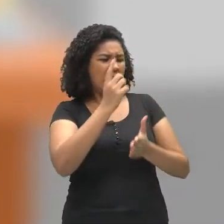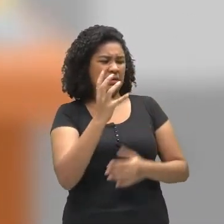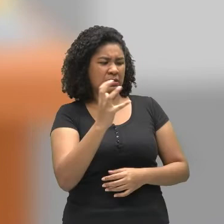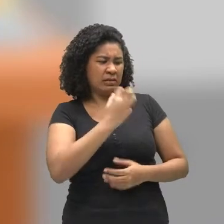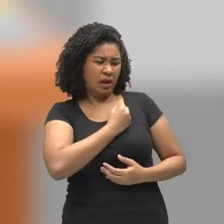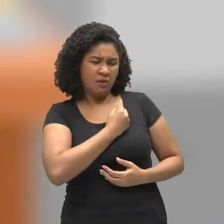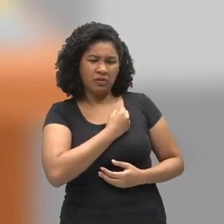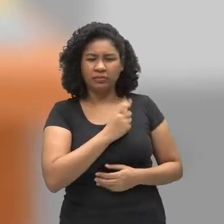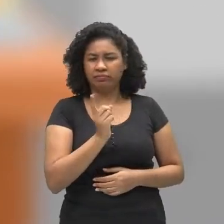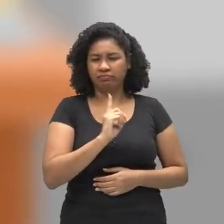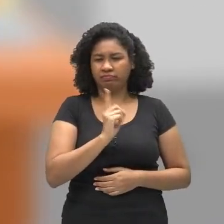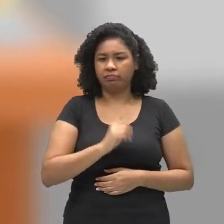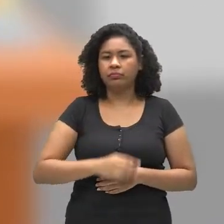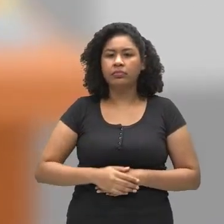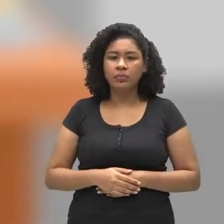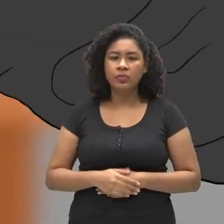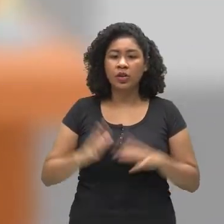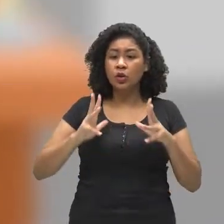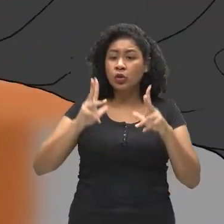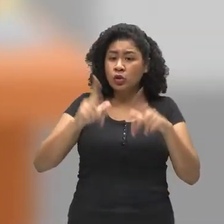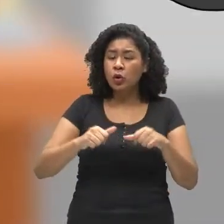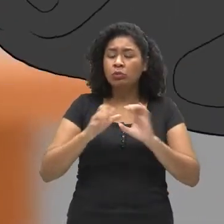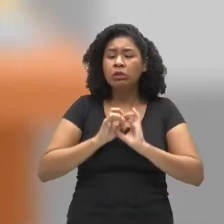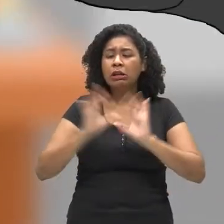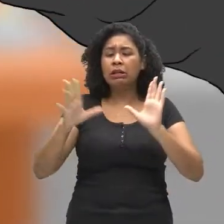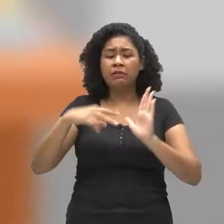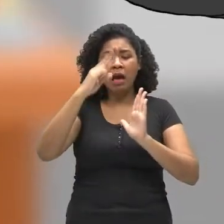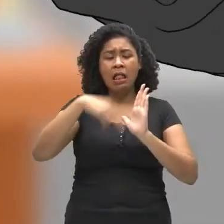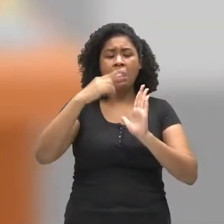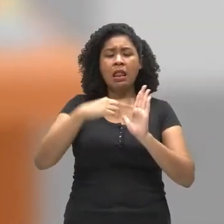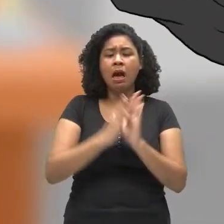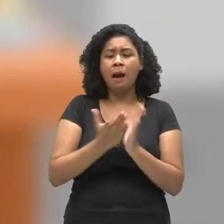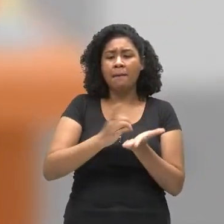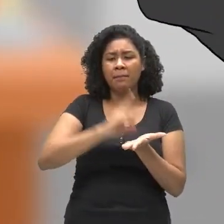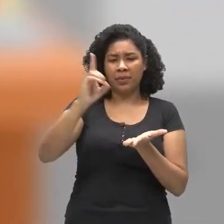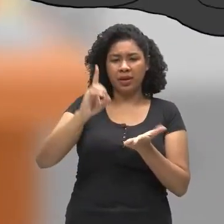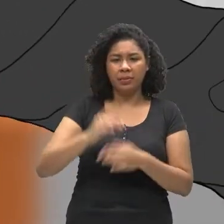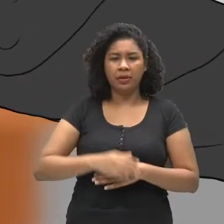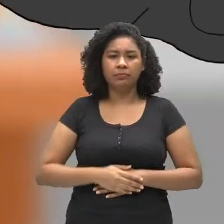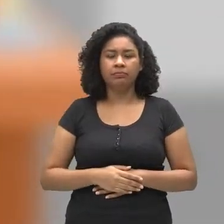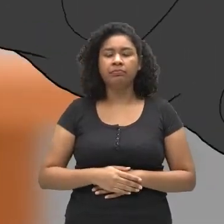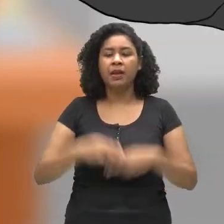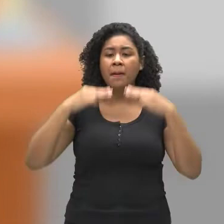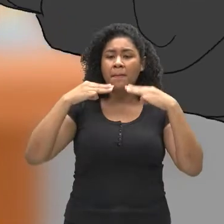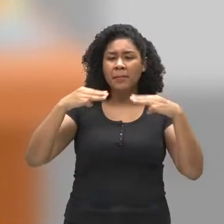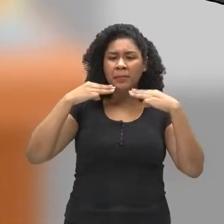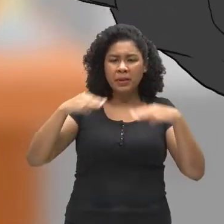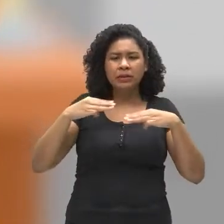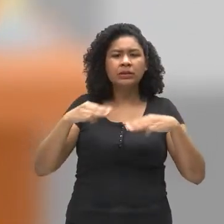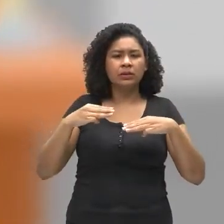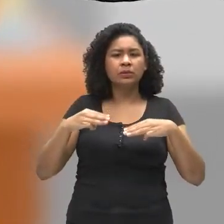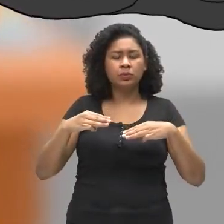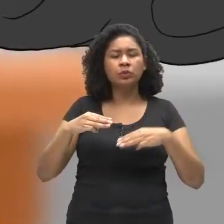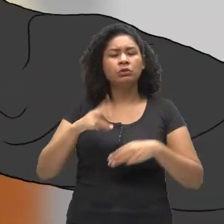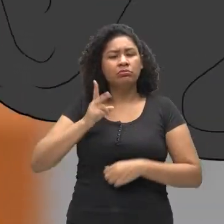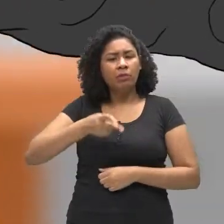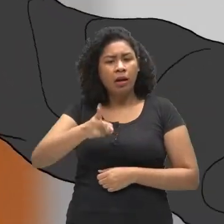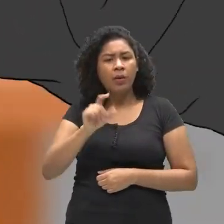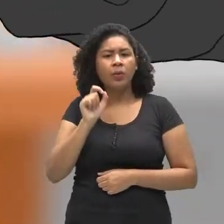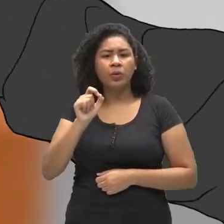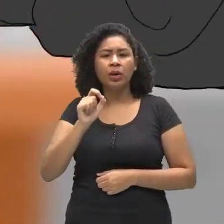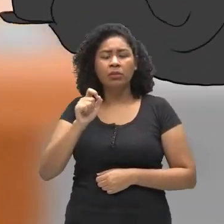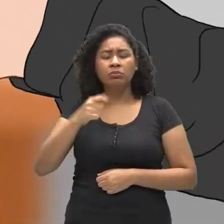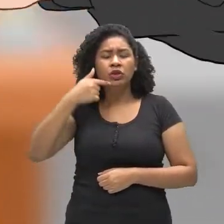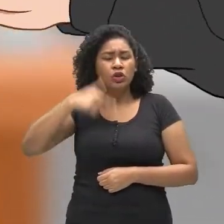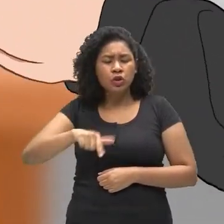Bíblia, não apenas o clero. Missas poderiam ser celebradas em várias línguas, não apenas em latim.